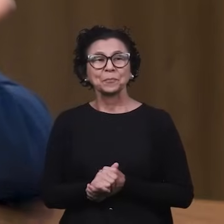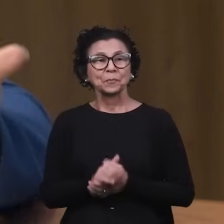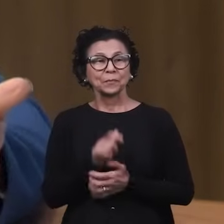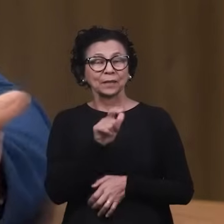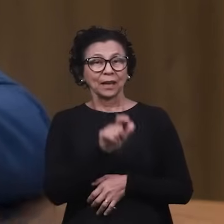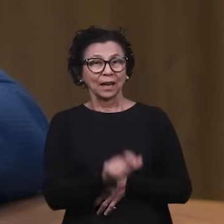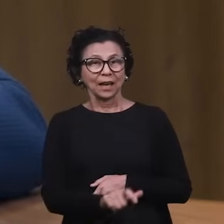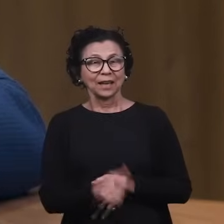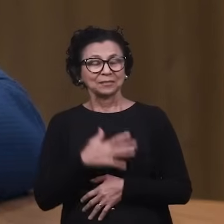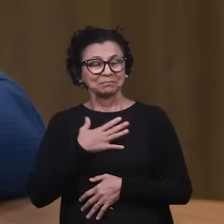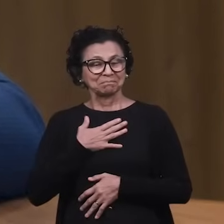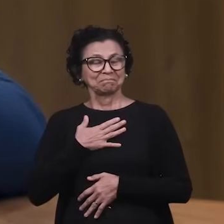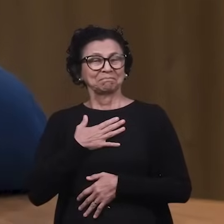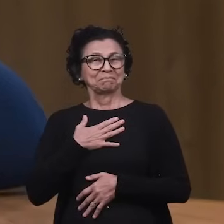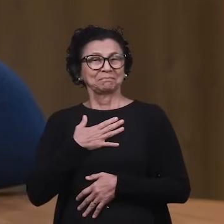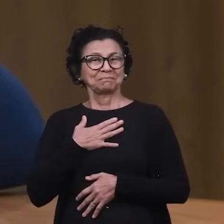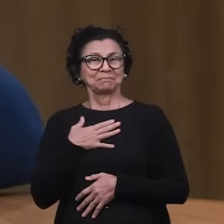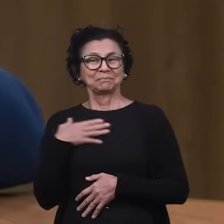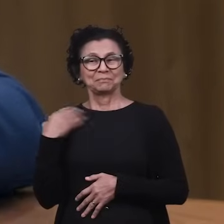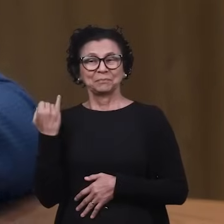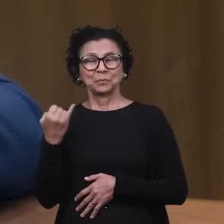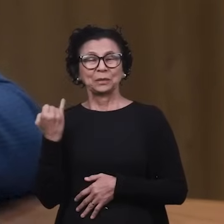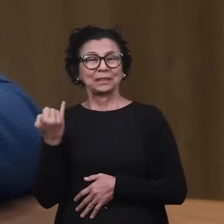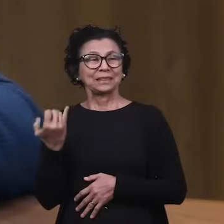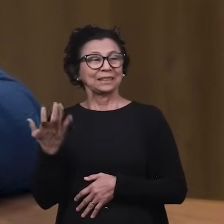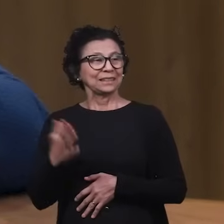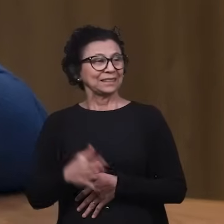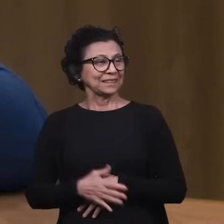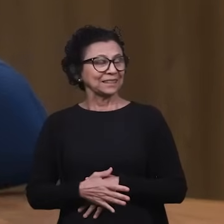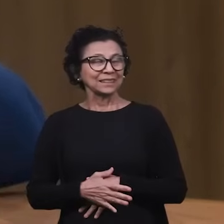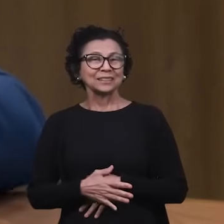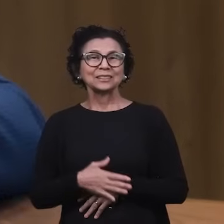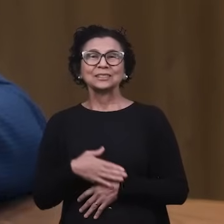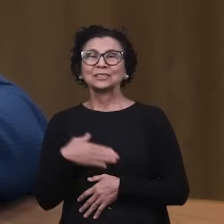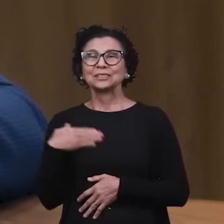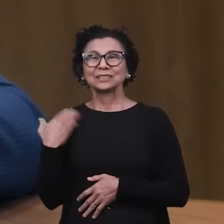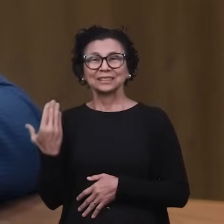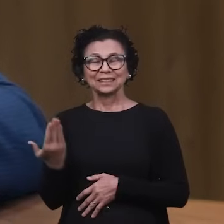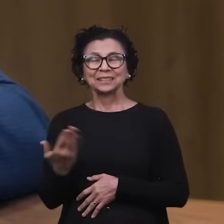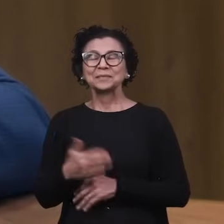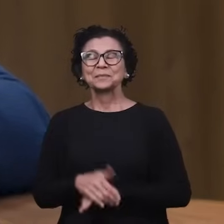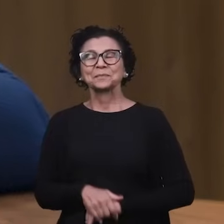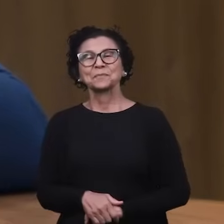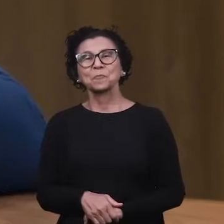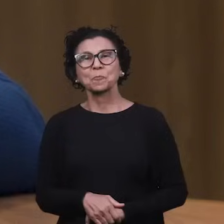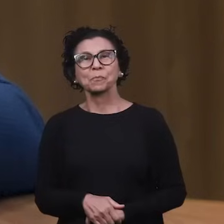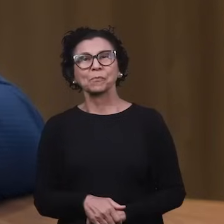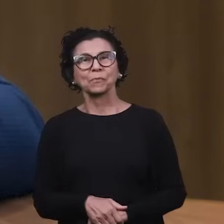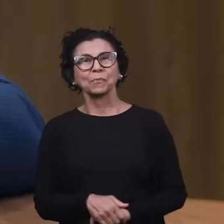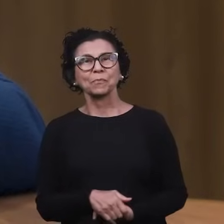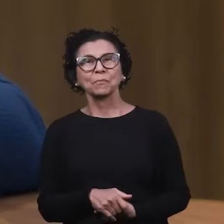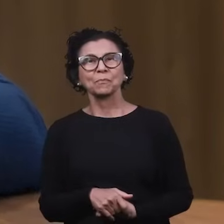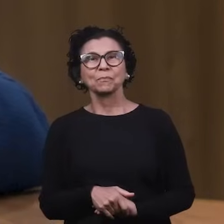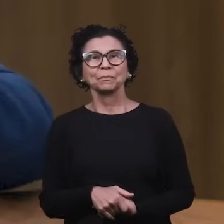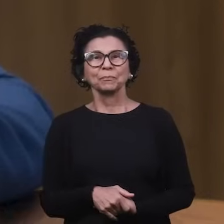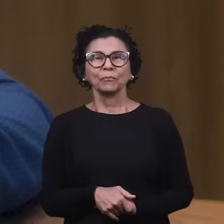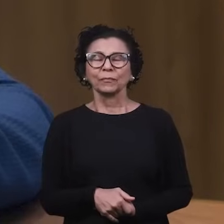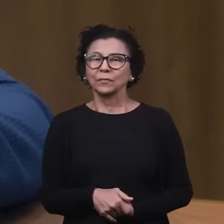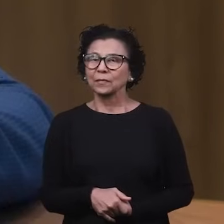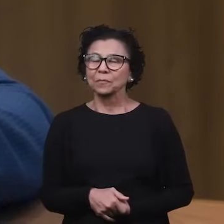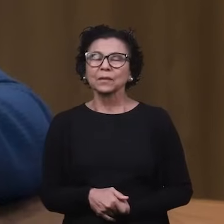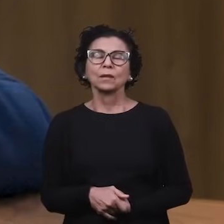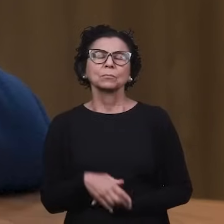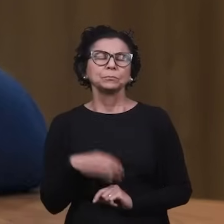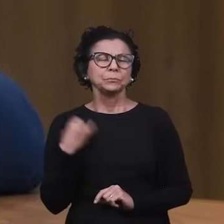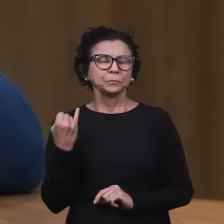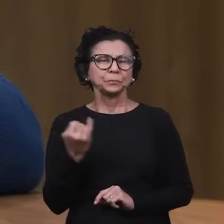sente prestigiada, né? Eles se sentem prestigiados, se sentem importantes. Então, é muito importante que nós não